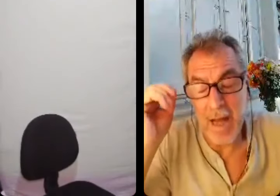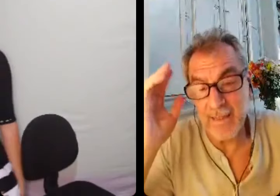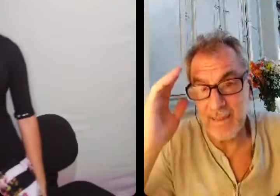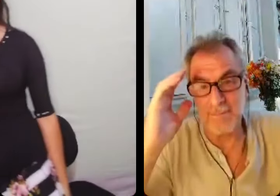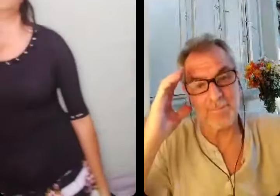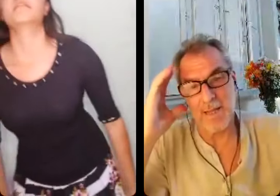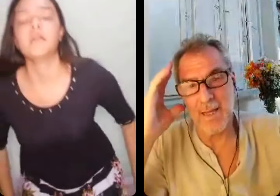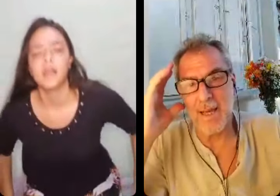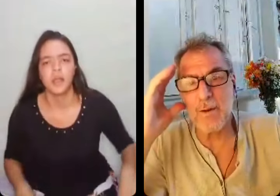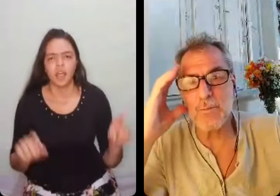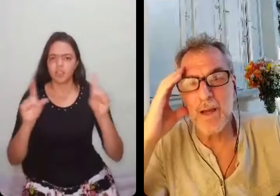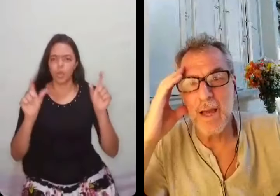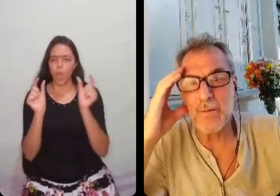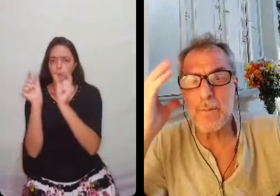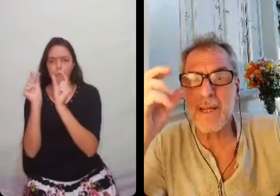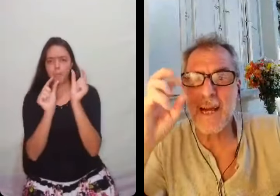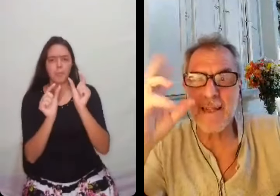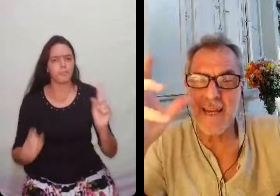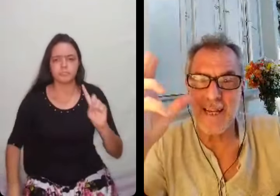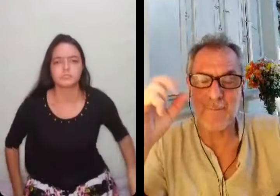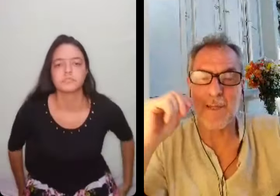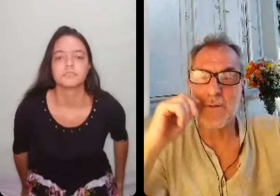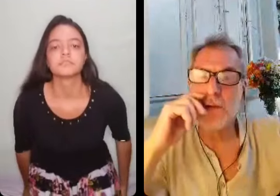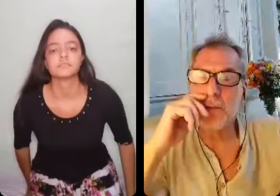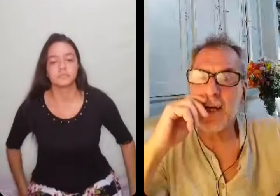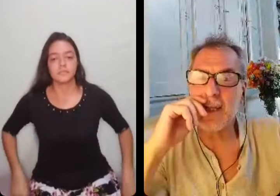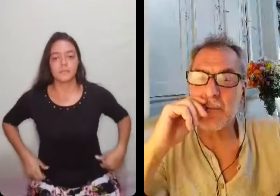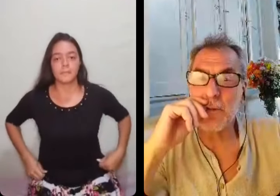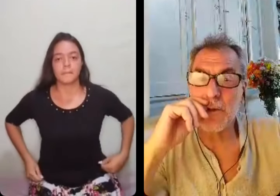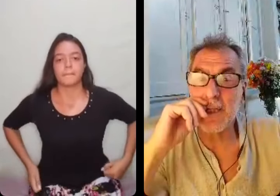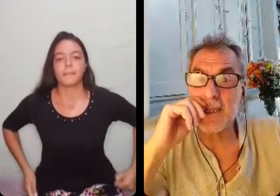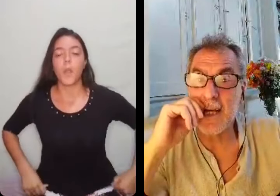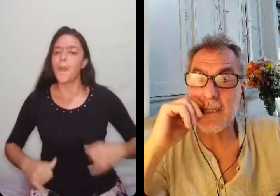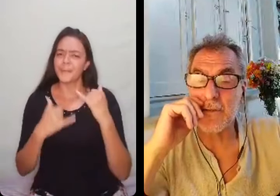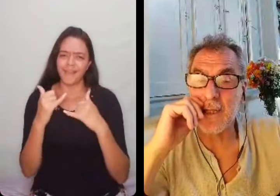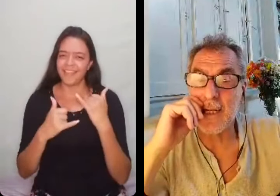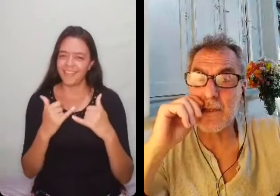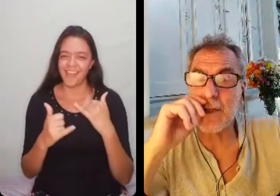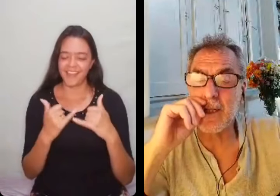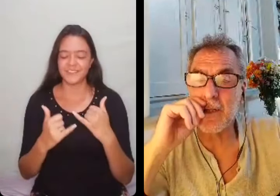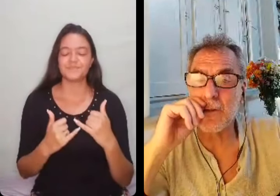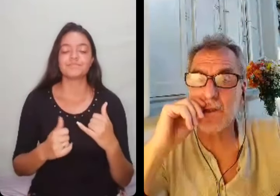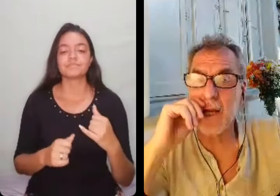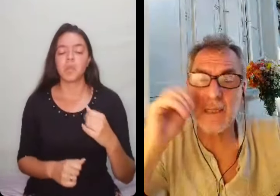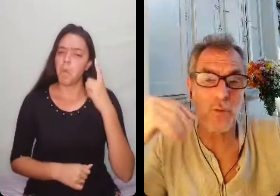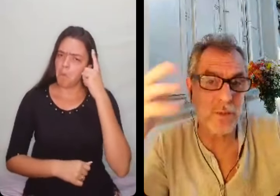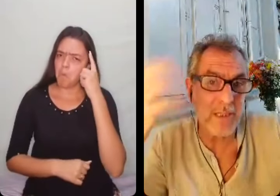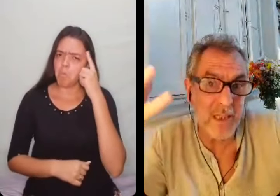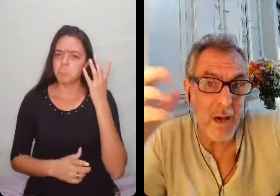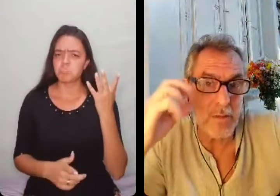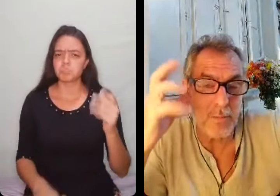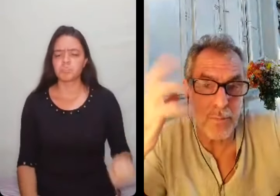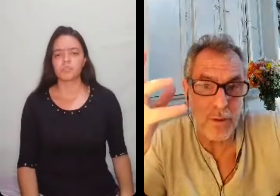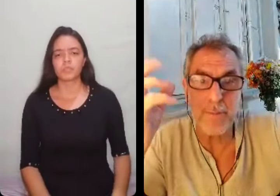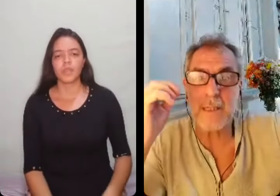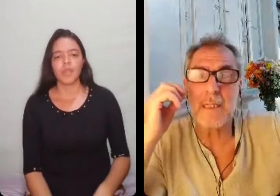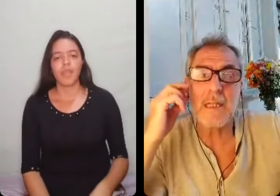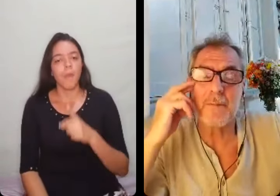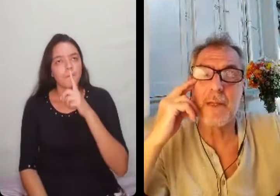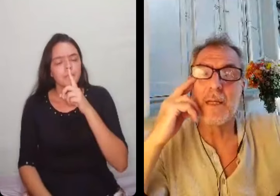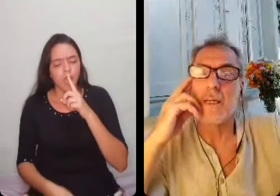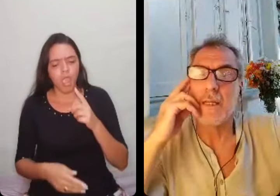É uma brincadeira. É uma brincadeira muito interessante. O segredo é encontrar essa motivação, esse ponto